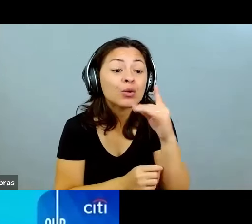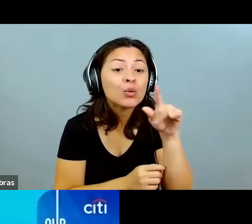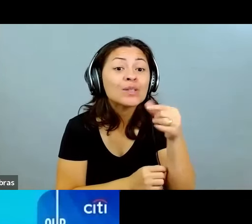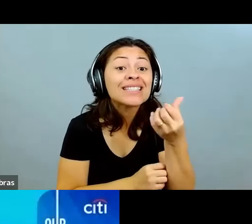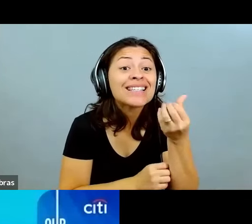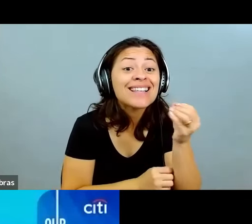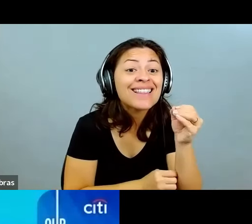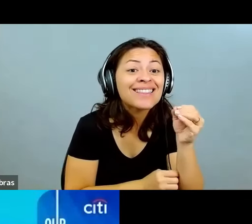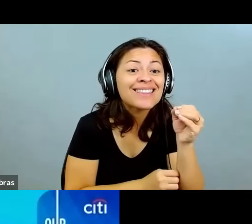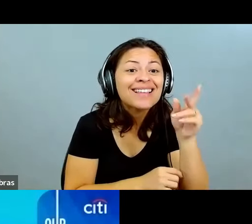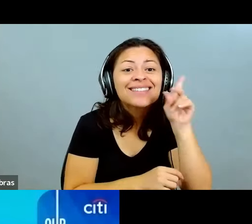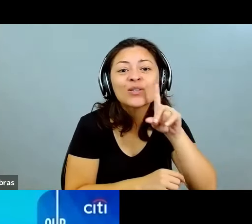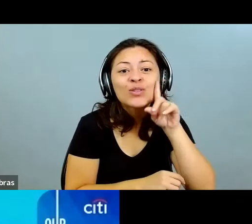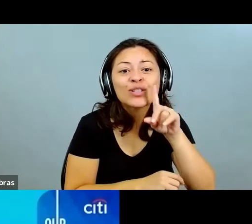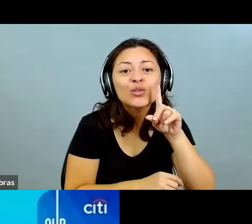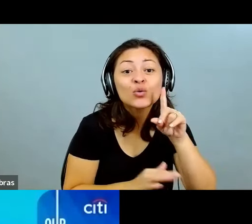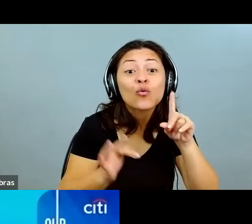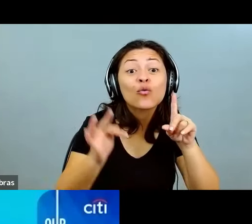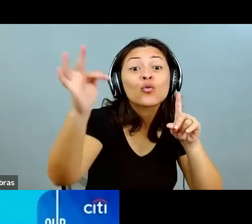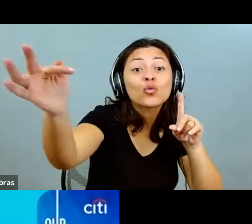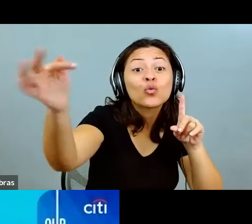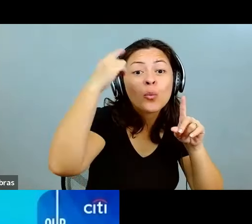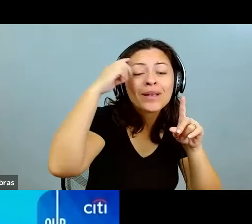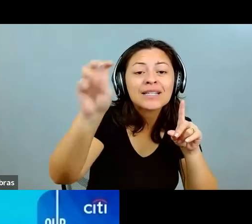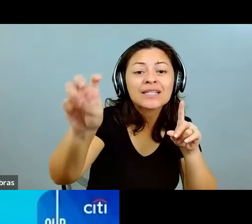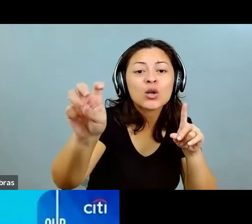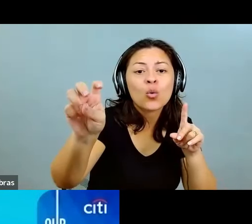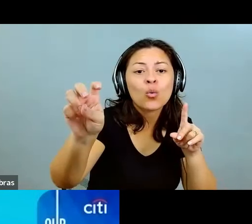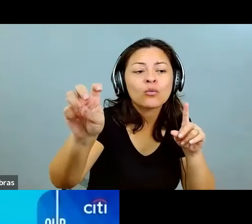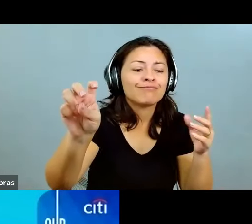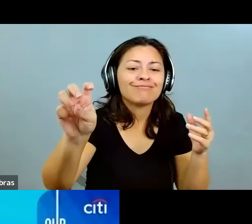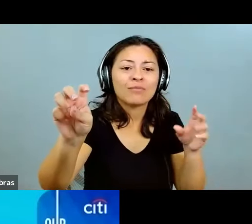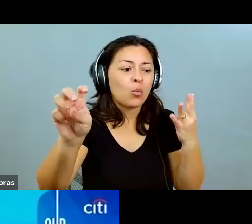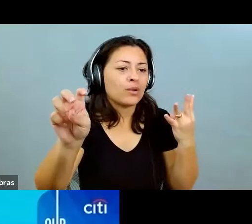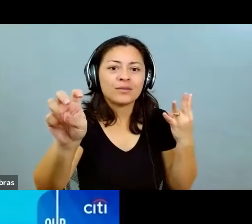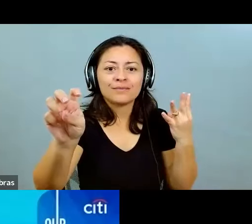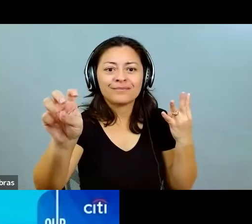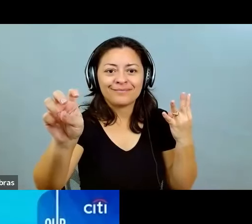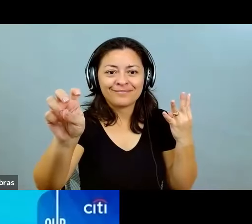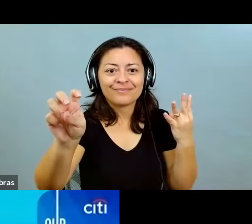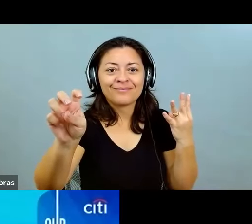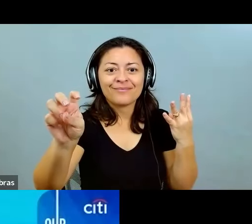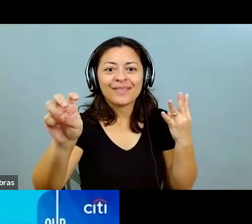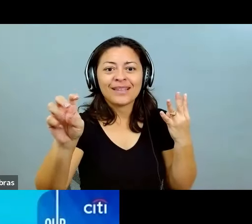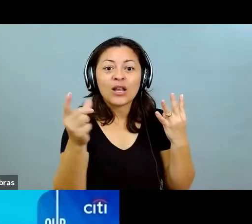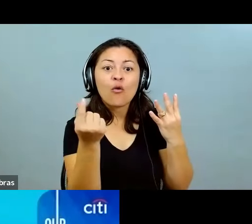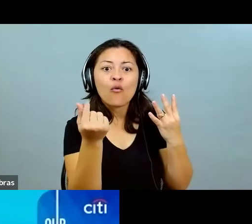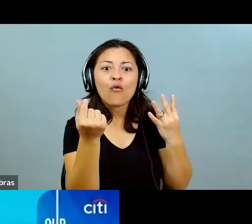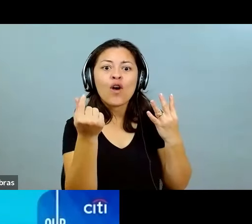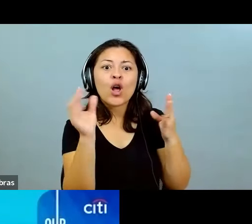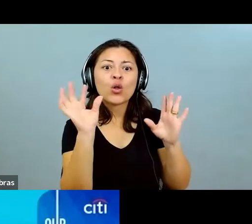preço futuro tá cinco né então Eh então já o preço lá na frente já já tá precificando um cenário de